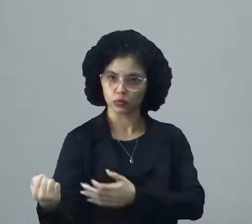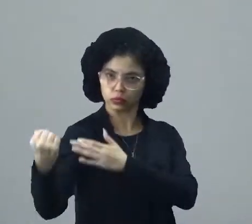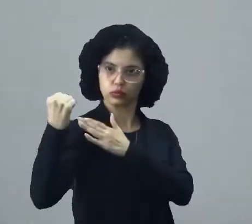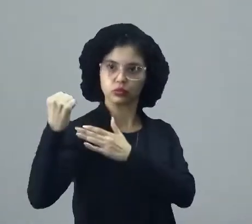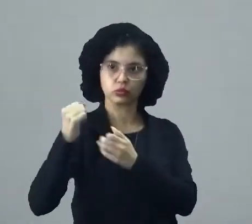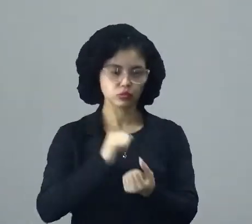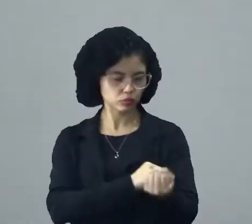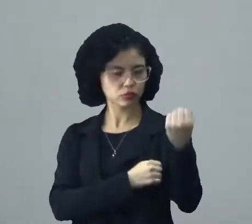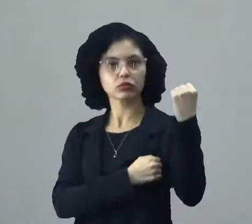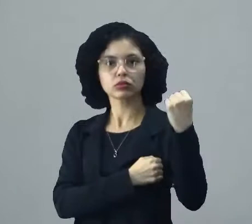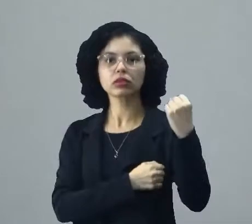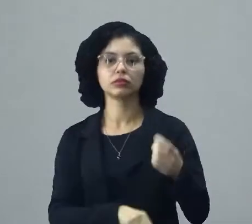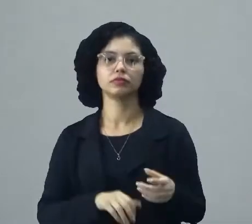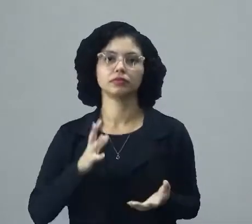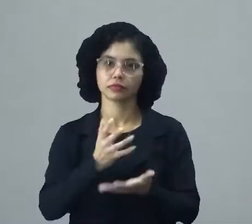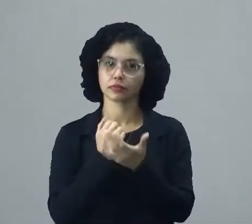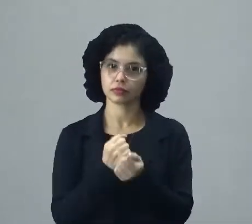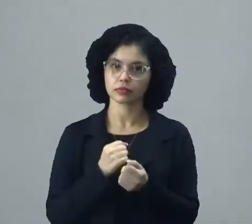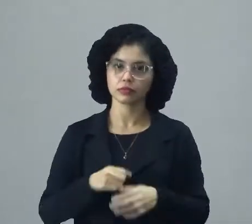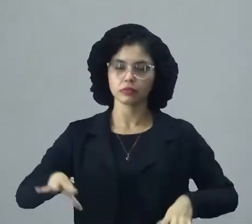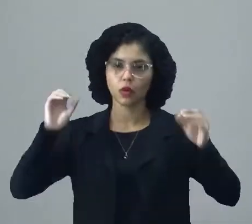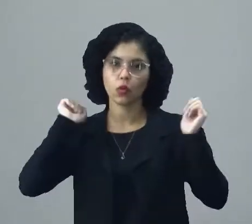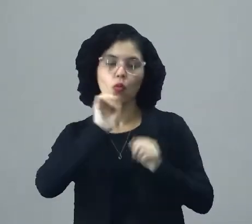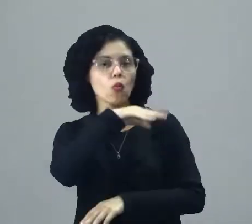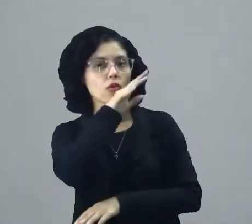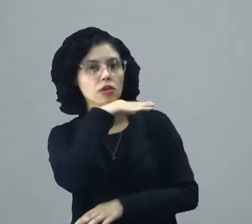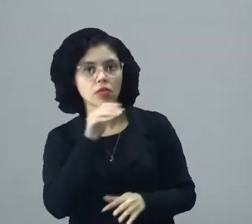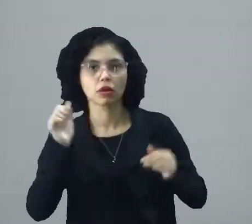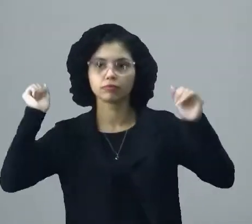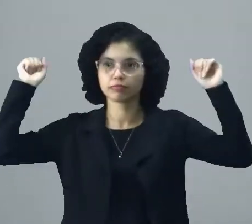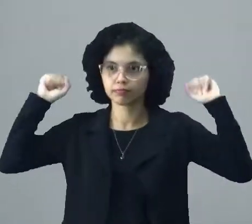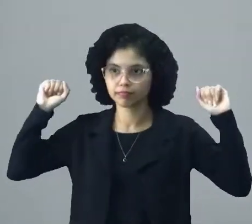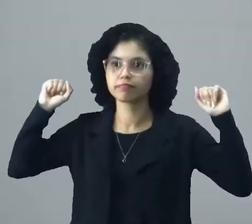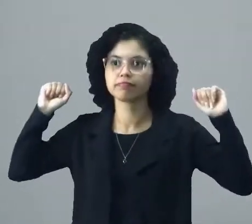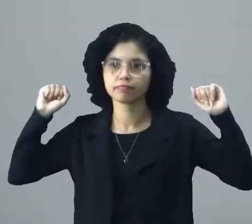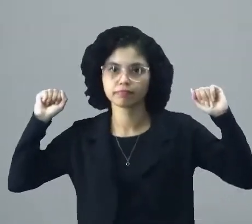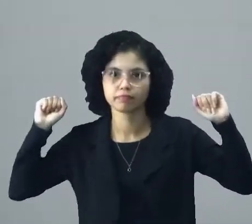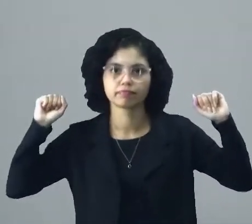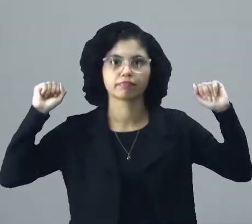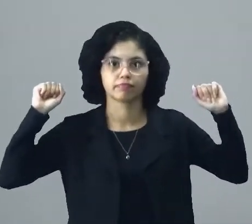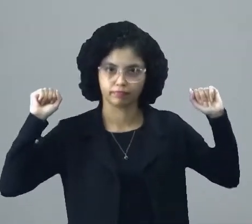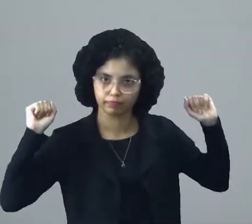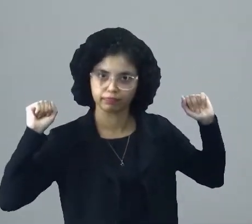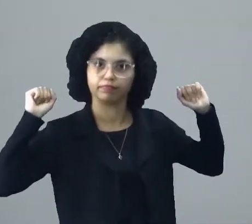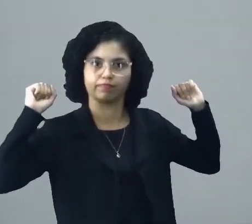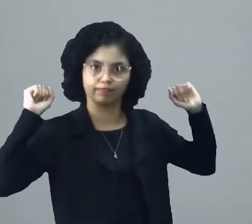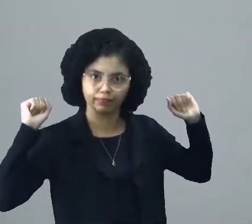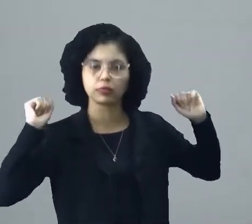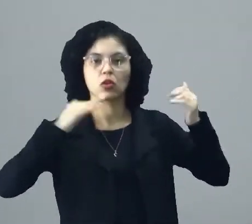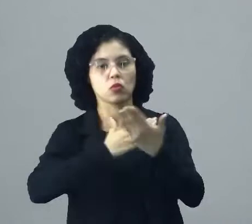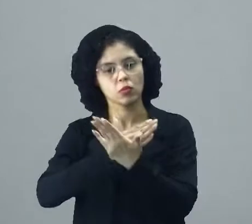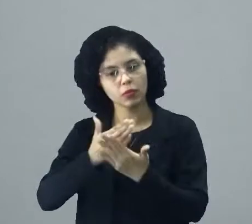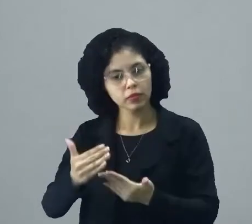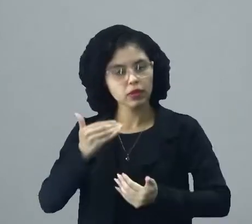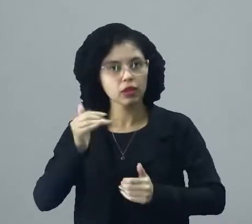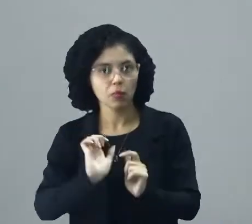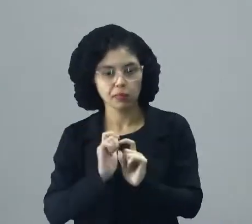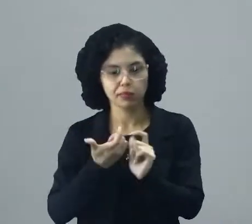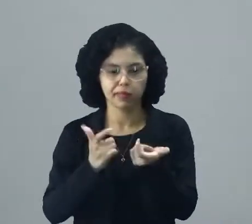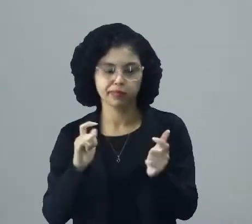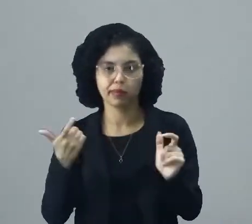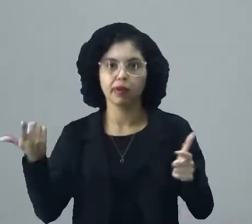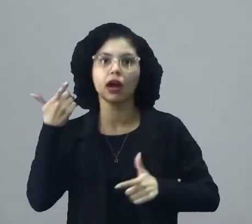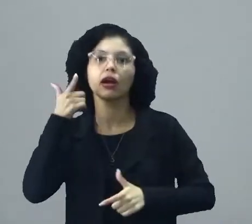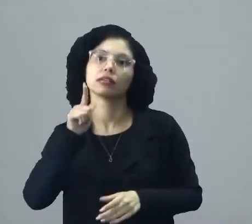forte. Como que ele fez? Ele pegou um bezerrinho e começou a treinar com aquele bezerro. Na medida que o bezerro ia